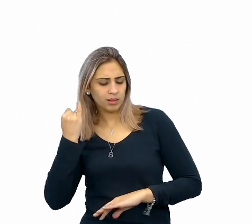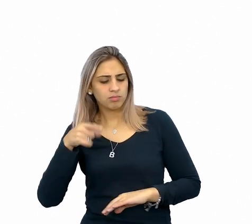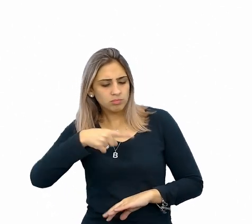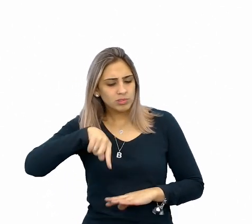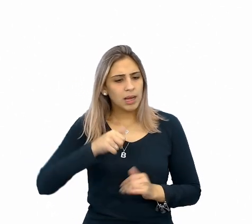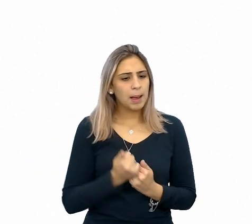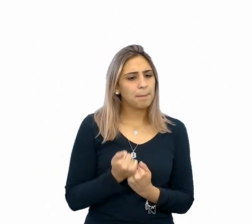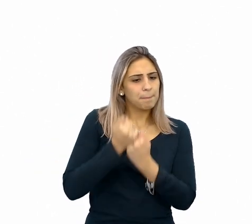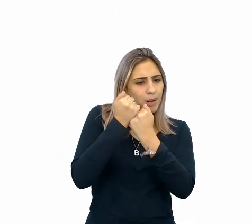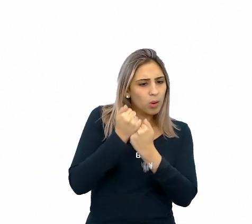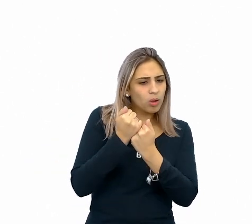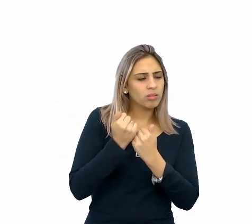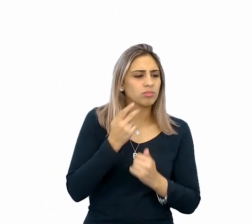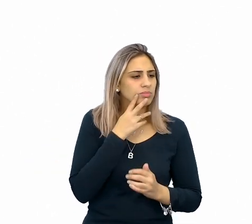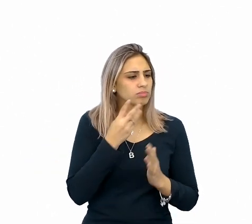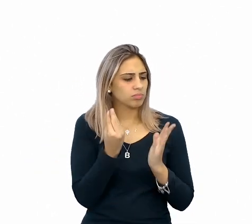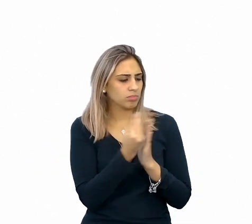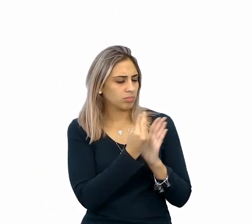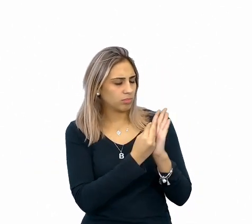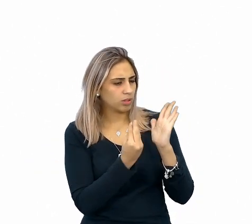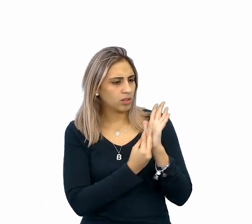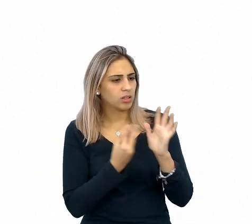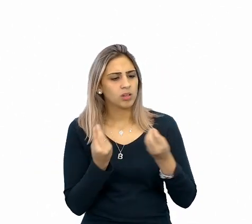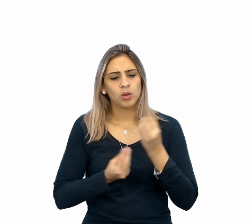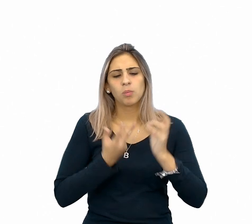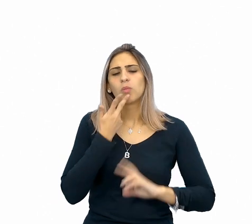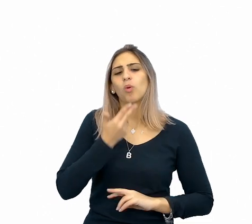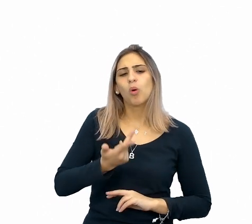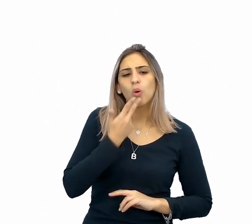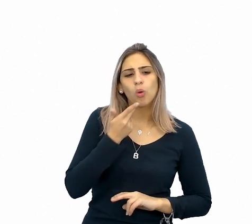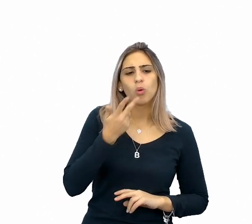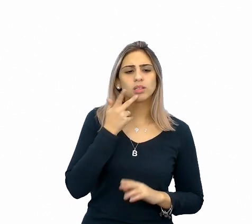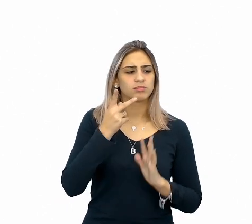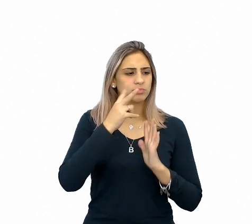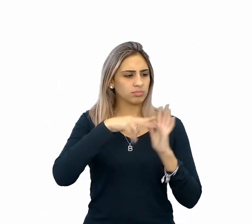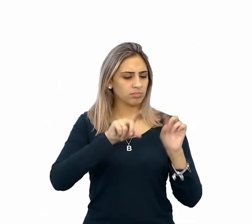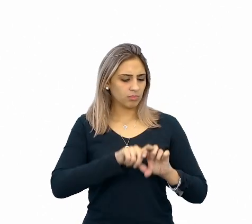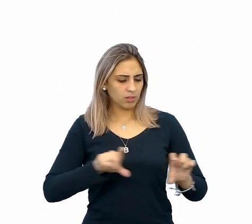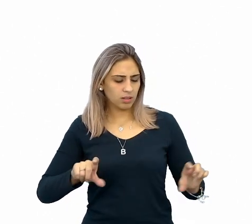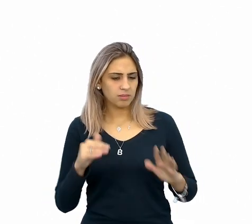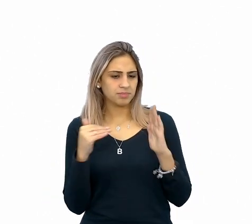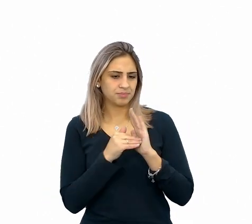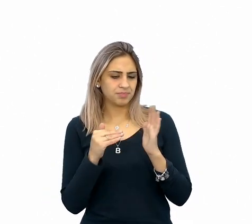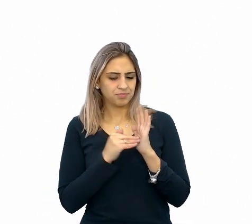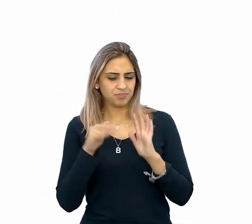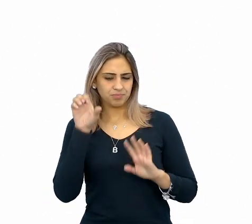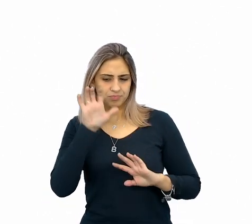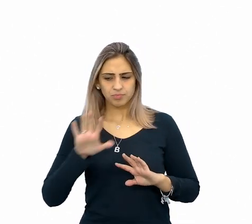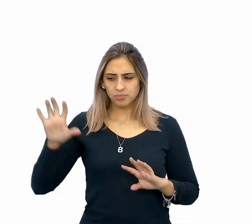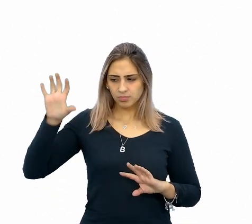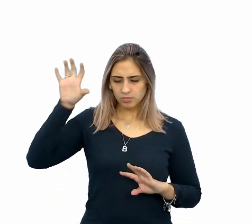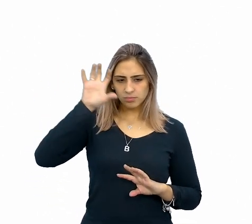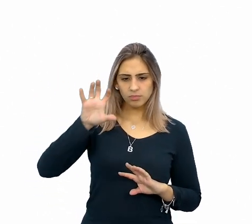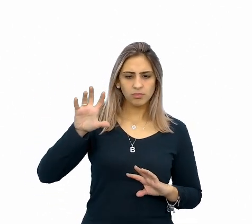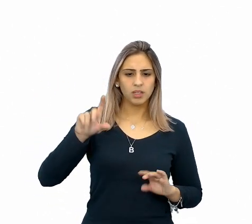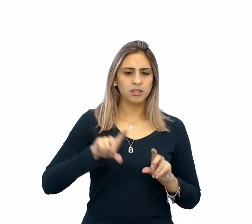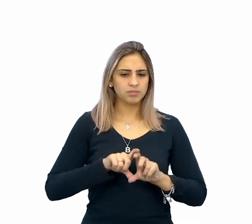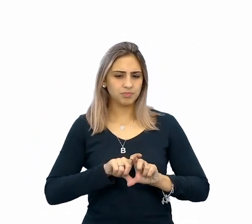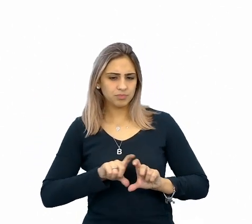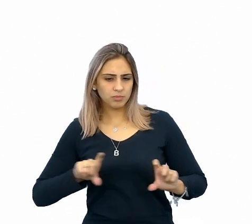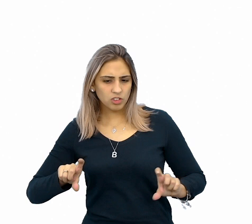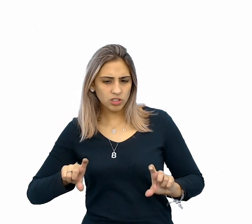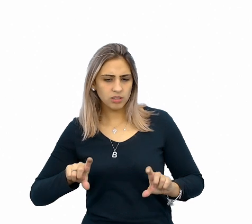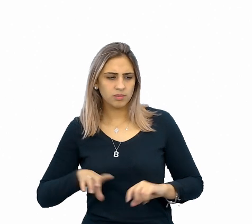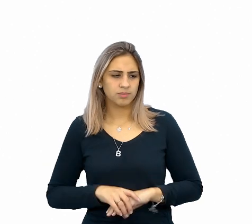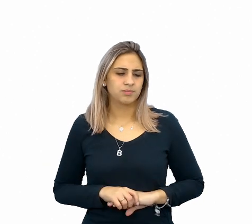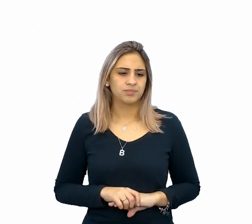apoie, destacando aspectos como as cores, as linhas que delimitam os estados, as